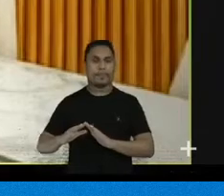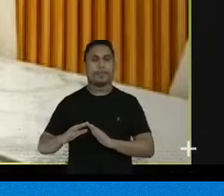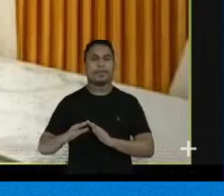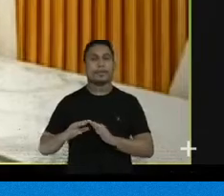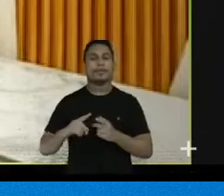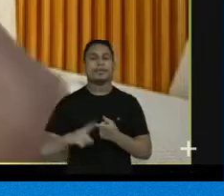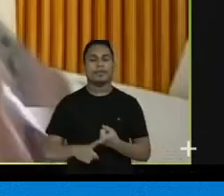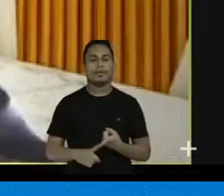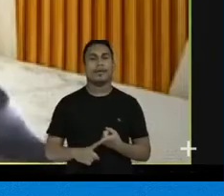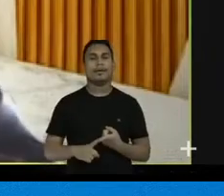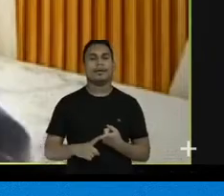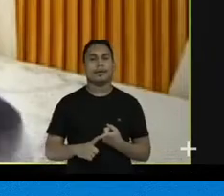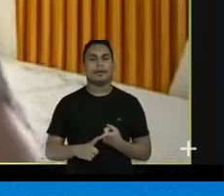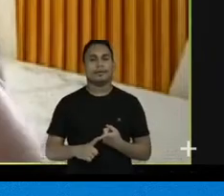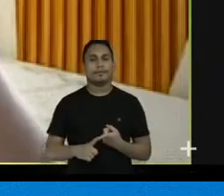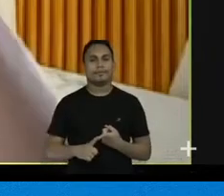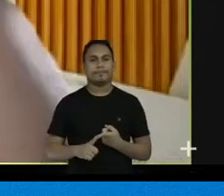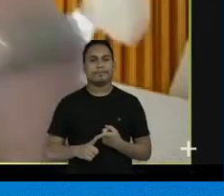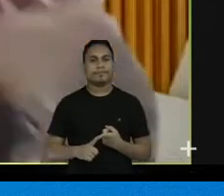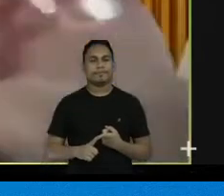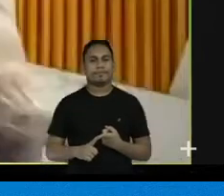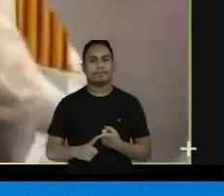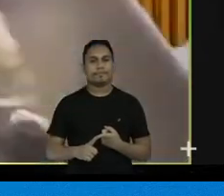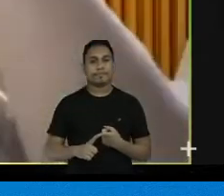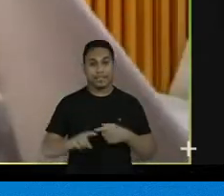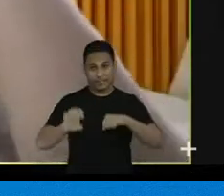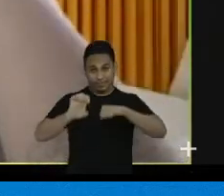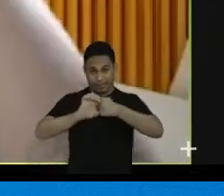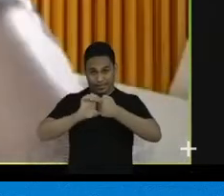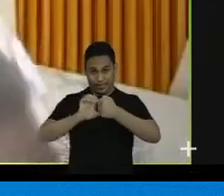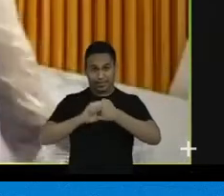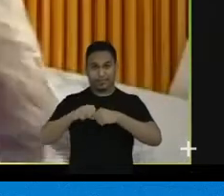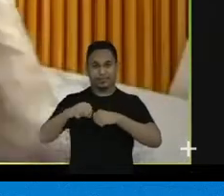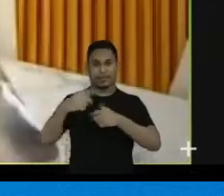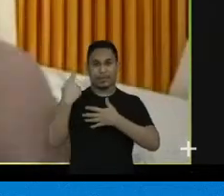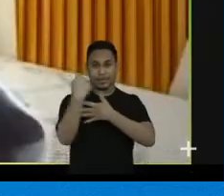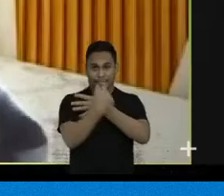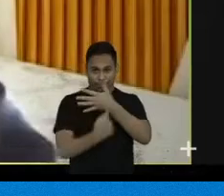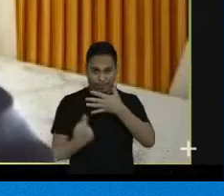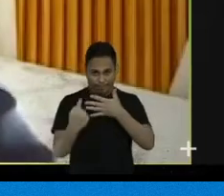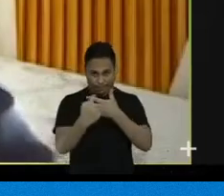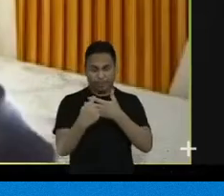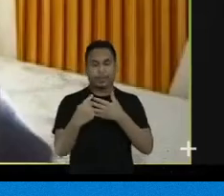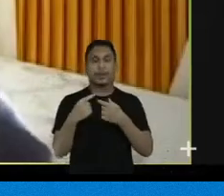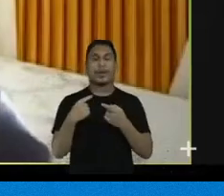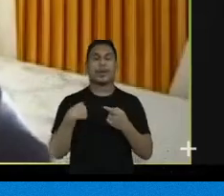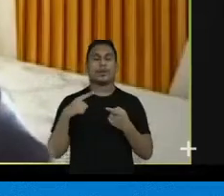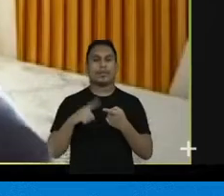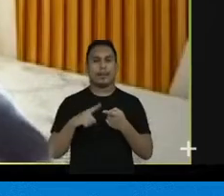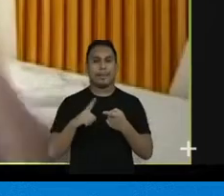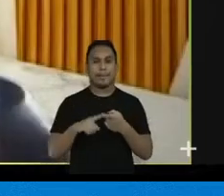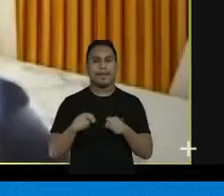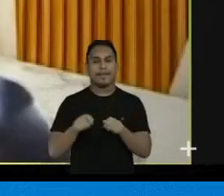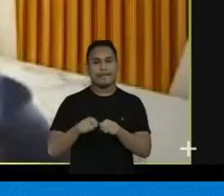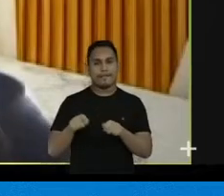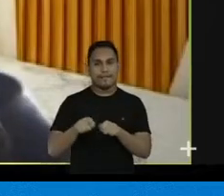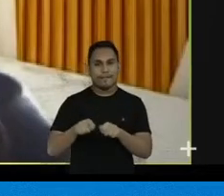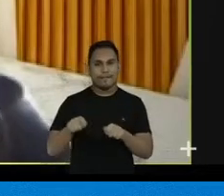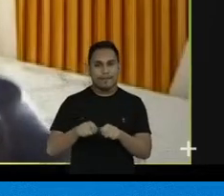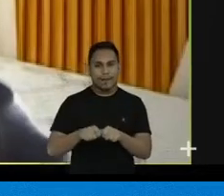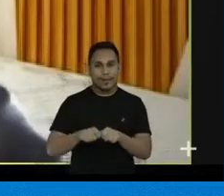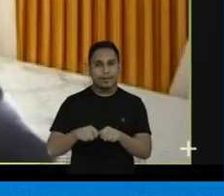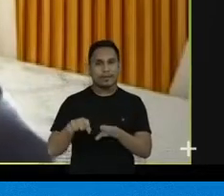além dessa especialização que eu tenho em endocrinologia, eu fiz algumas formações também em